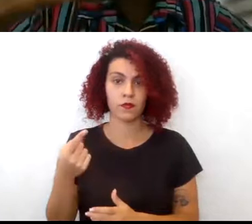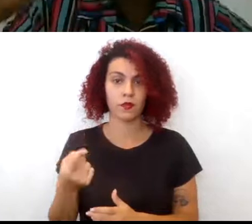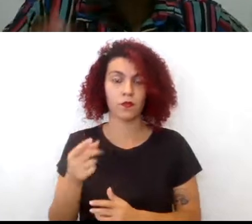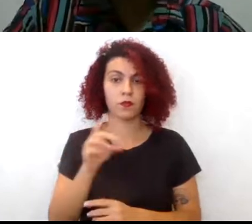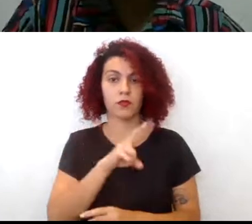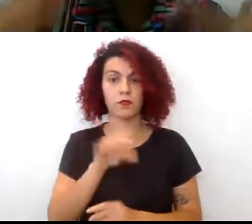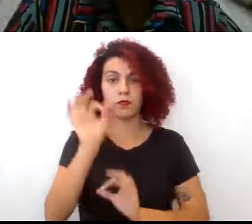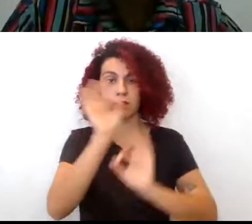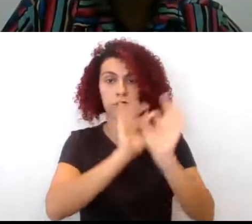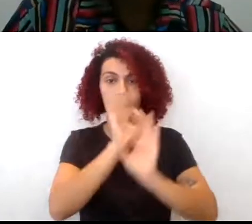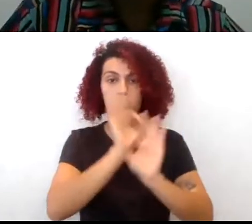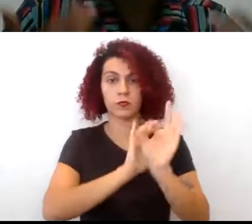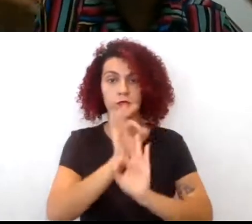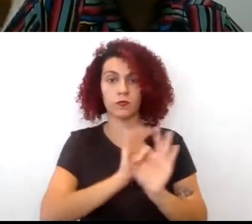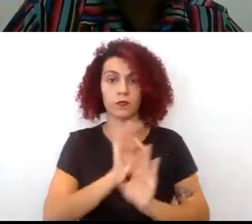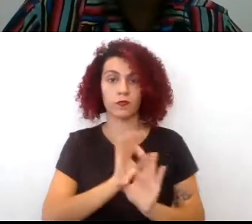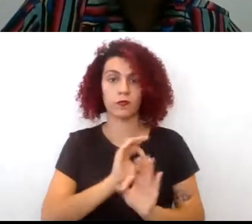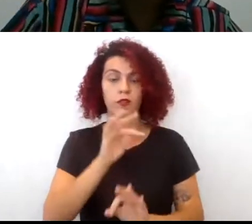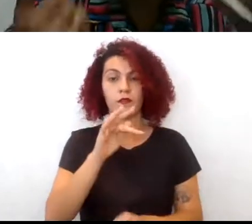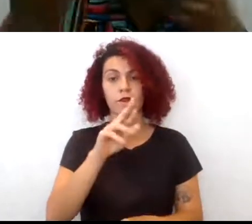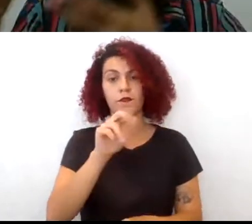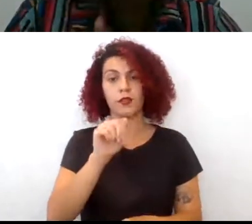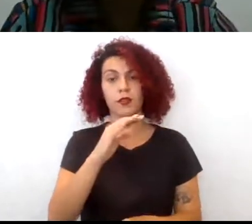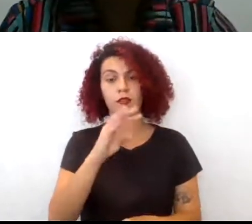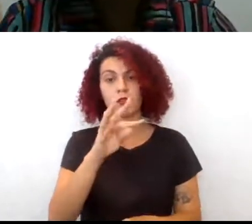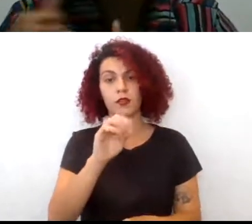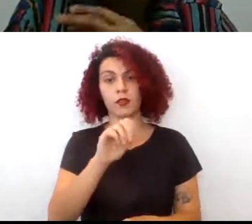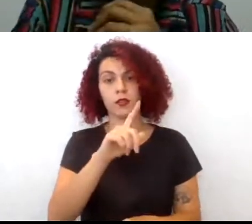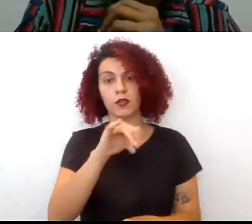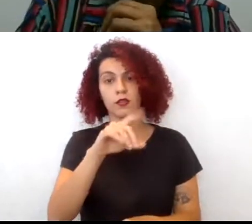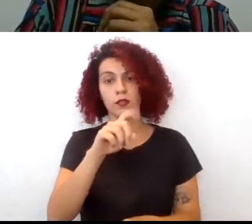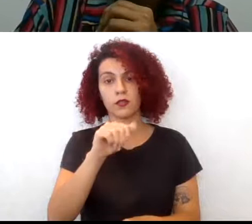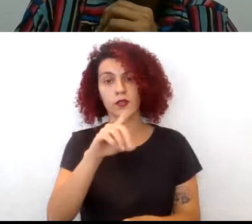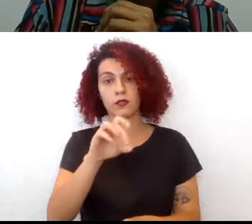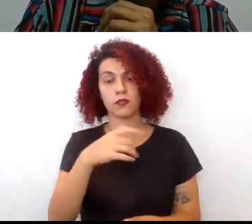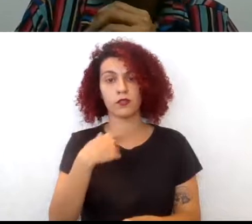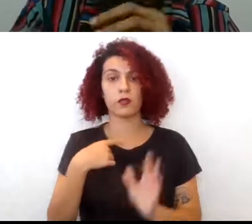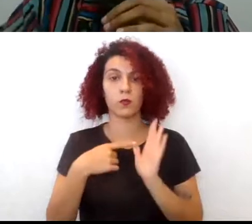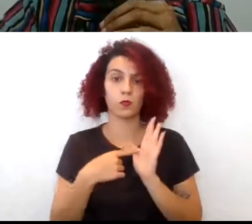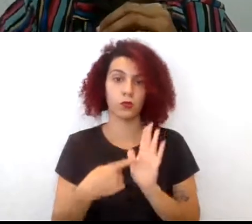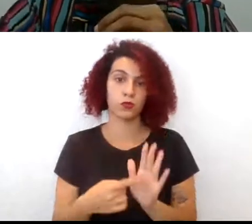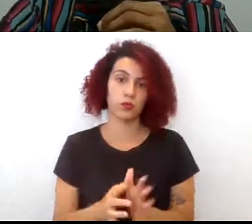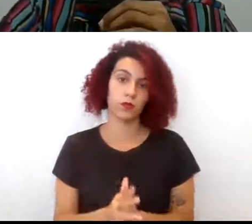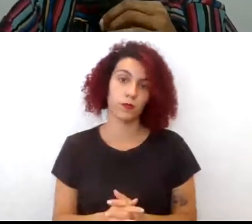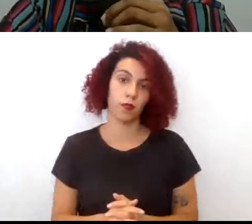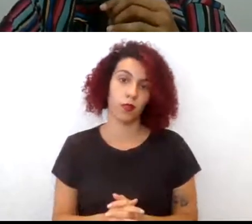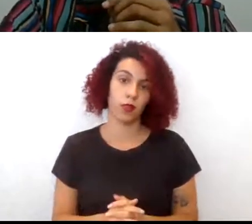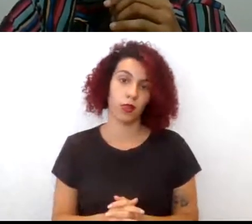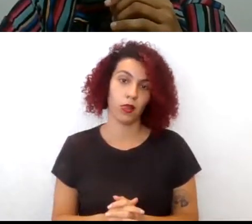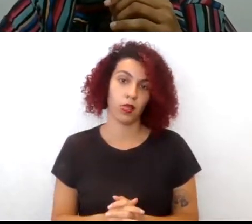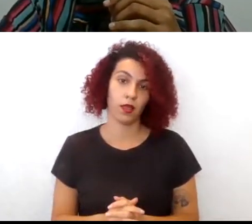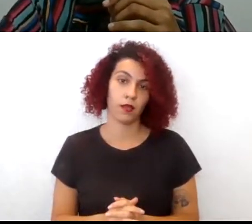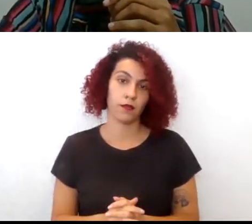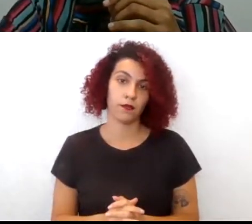as peças que vai dar aquela fractalidade que está lá na minha no meus lábios Oi e aí eu vou só